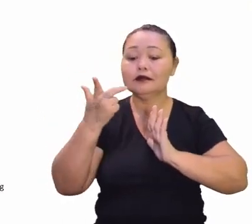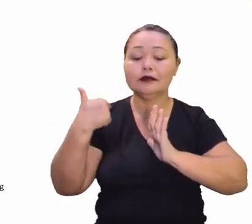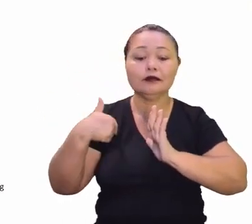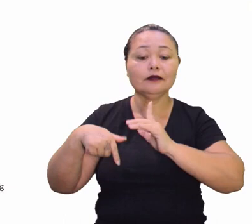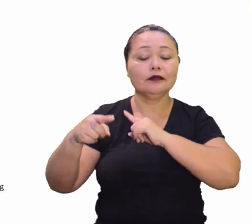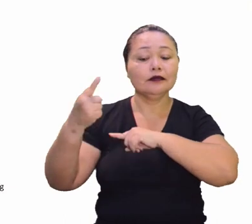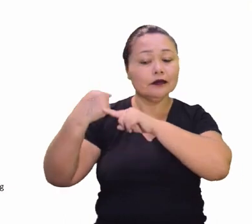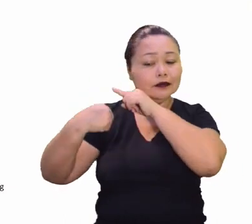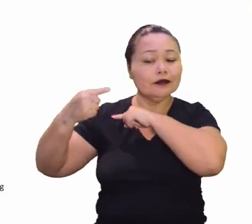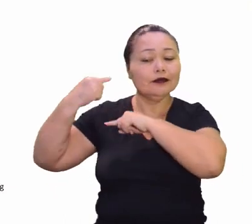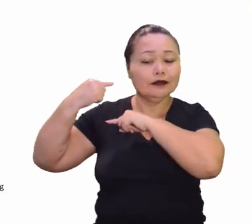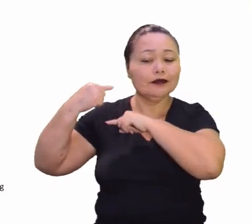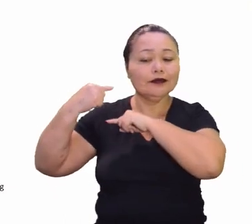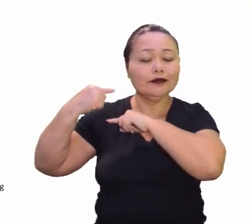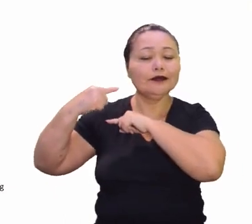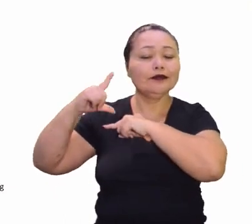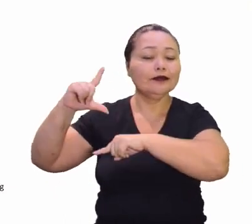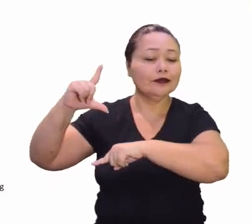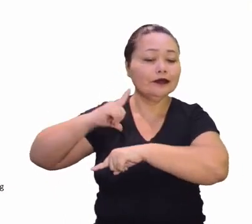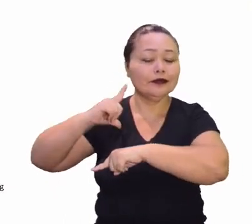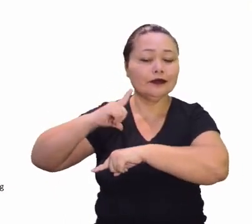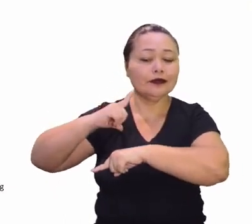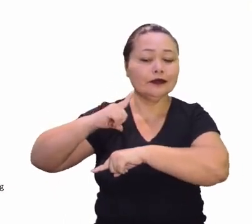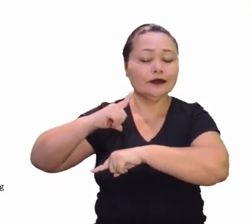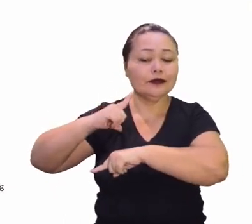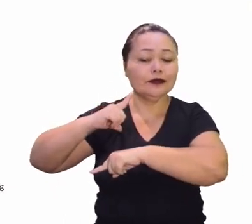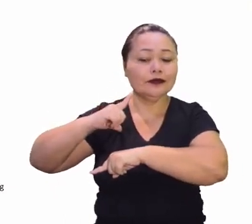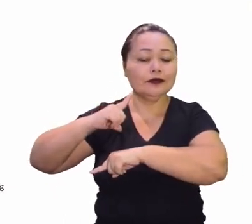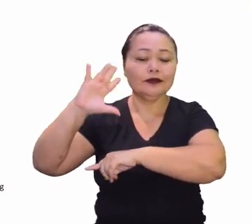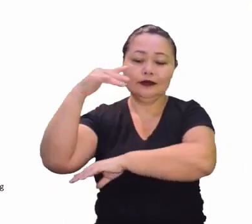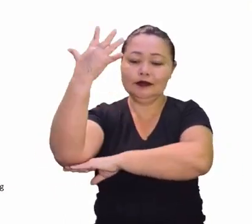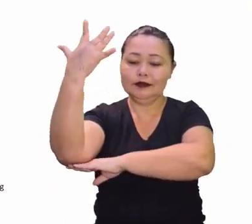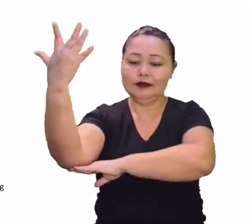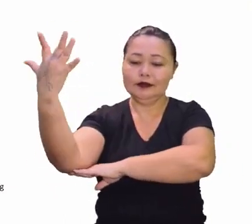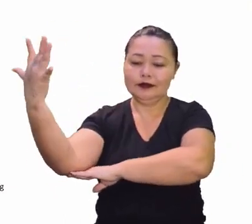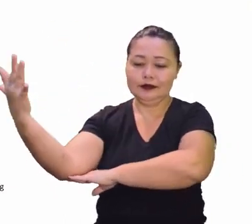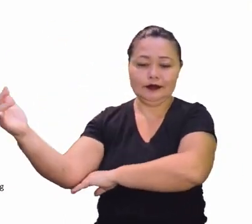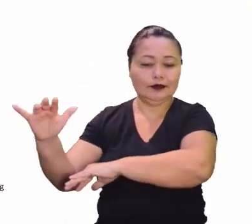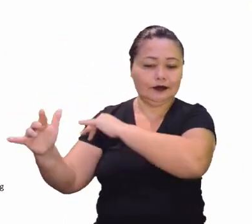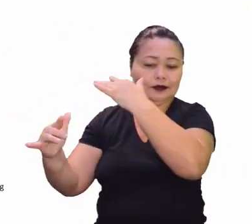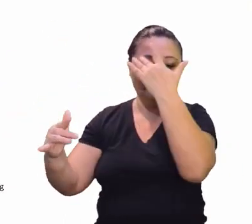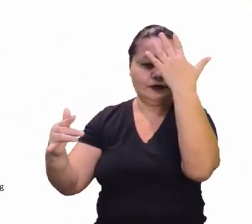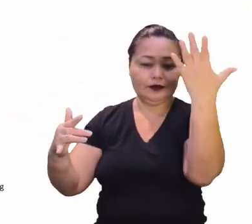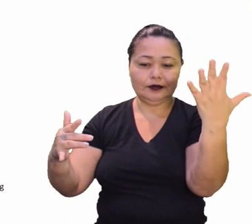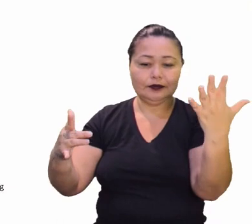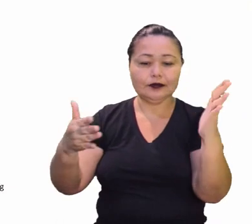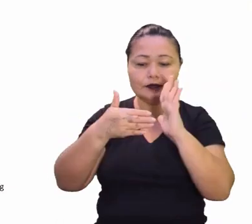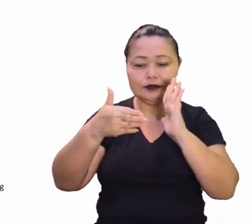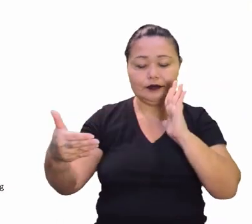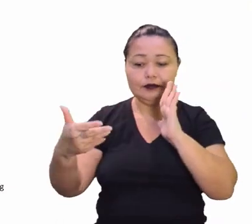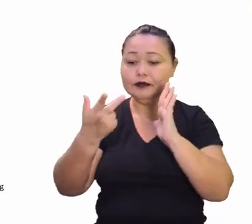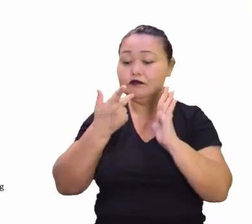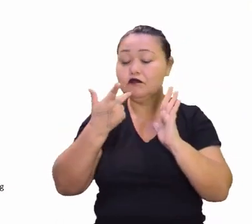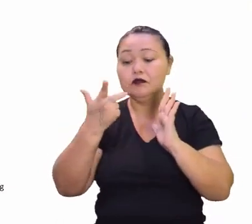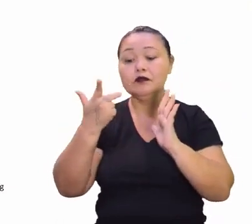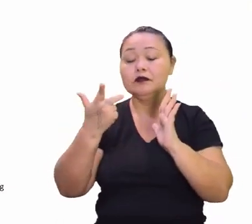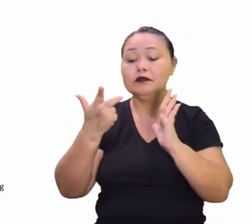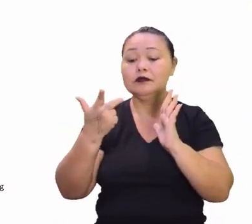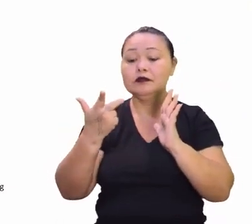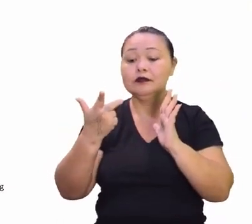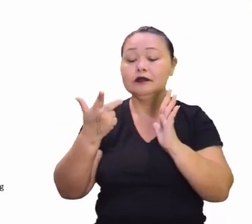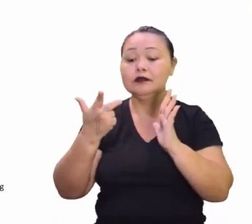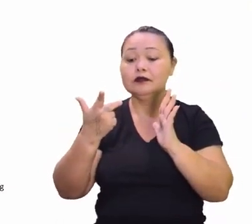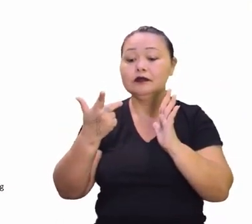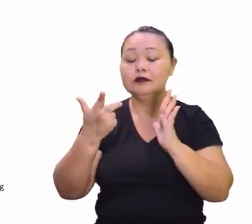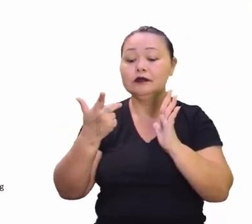falando daquele período em que teve muita devastação na floresta Exatamente. amazônica. Esse período aqui, não se falava